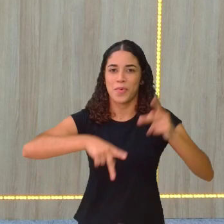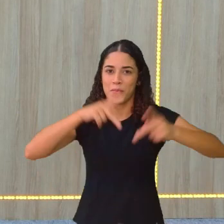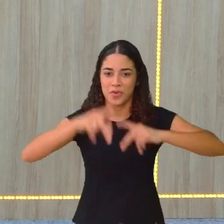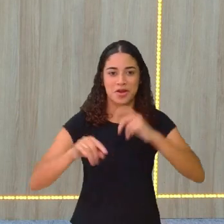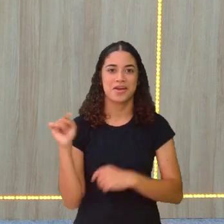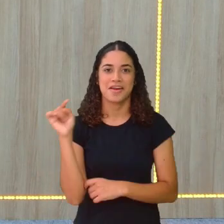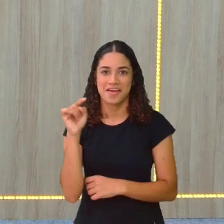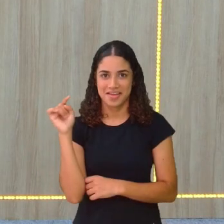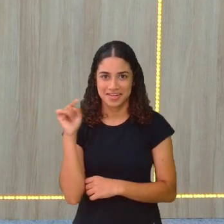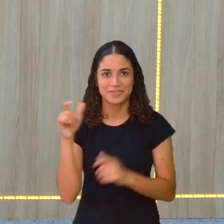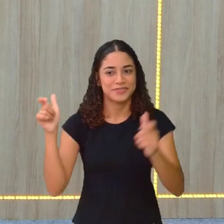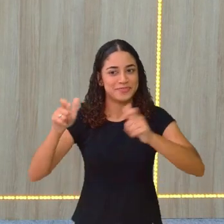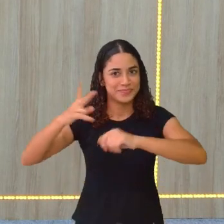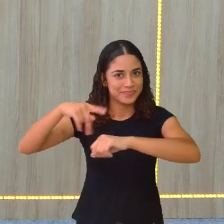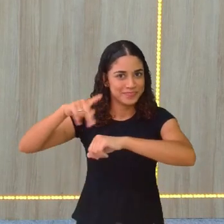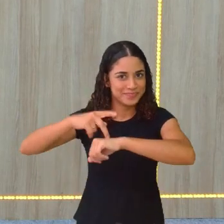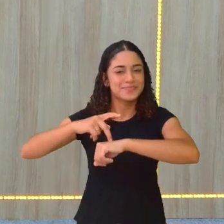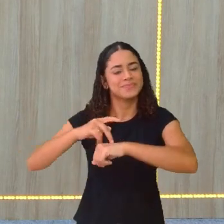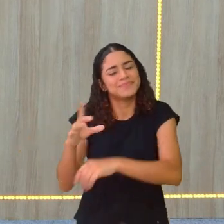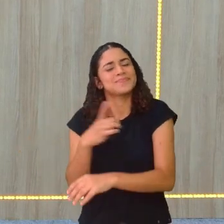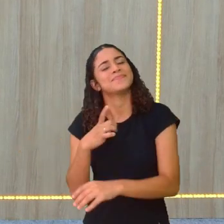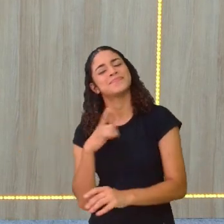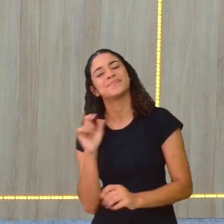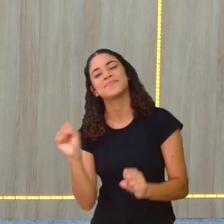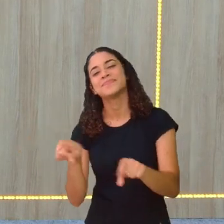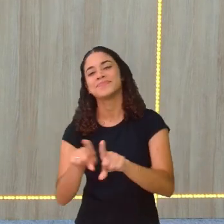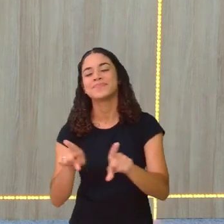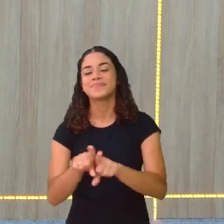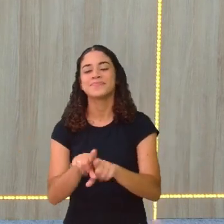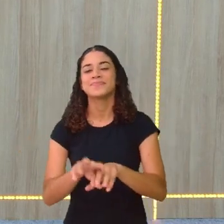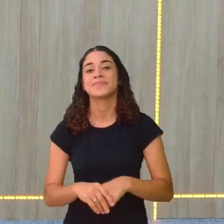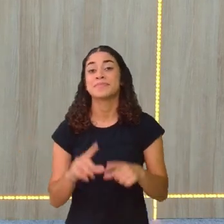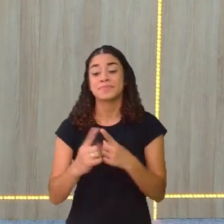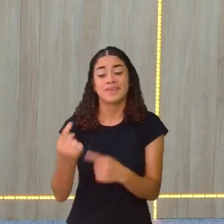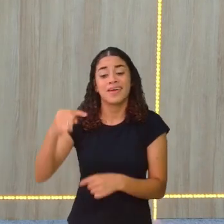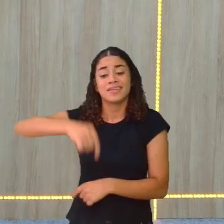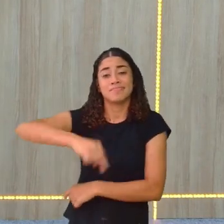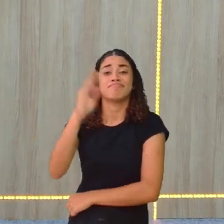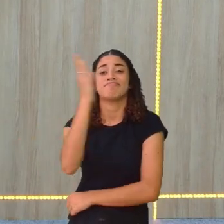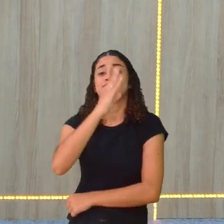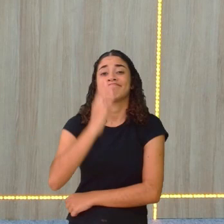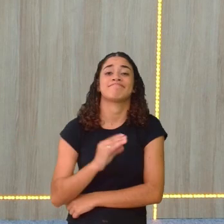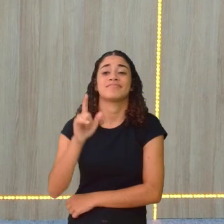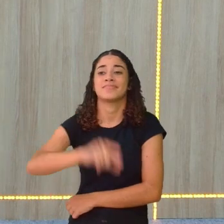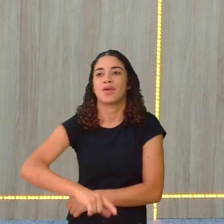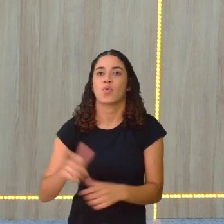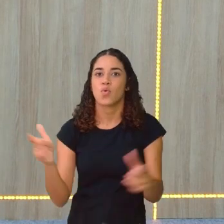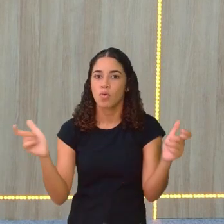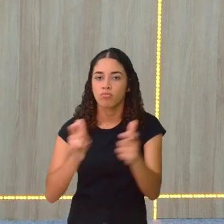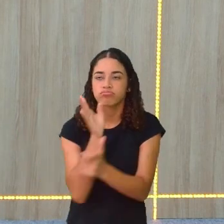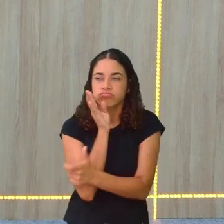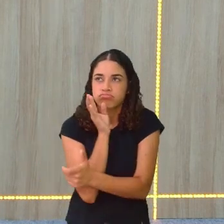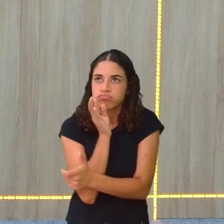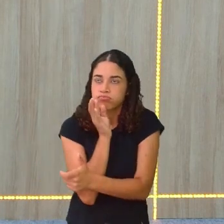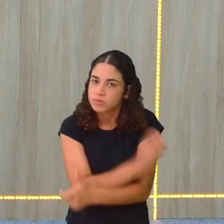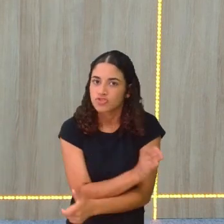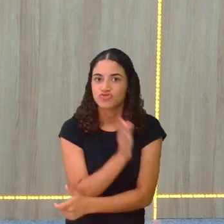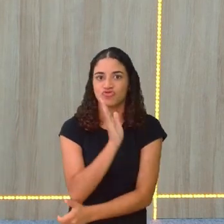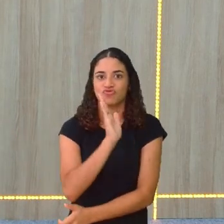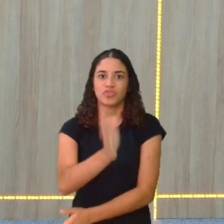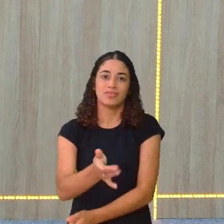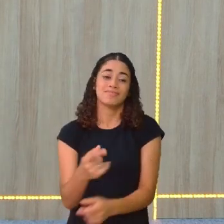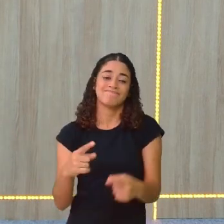Rússia. Então, a gente tem essa questão, né? Mas aqui no Brasil, local bem quente, né? Então fica